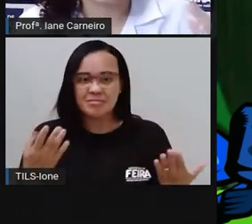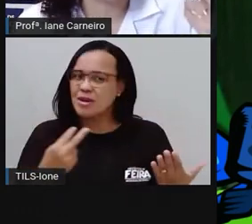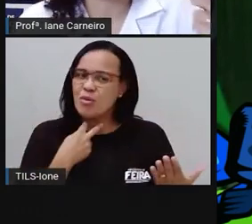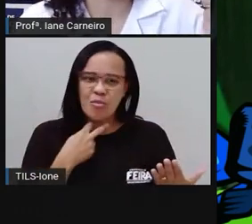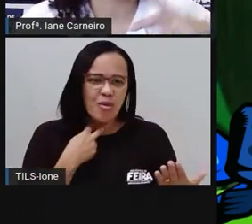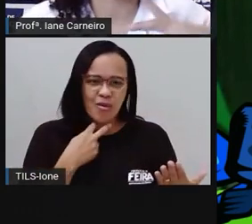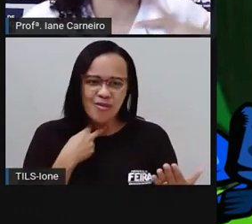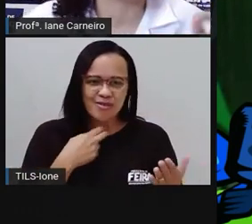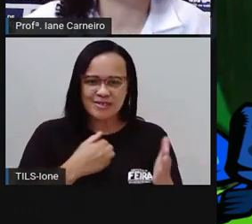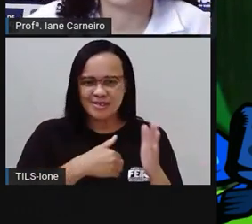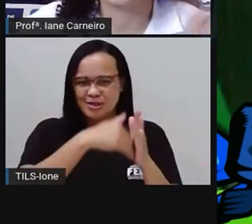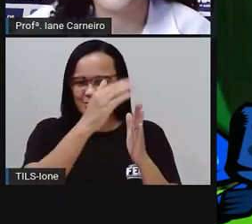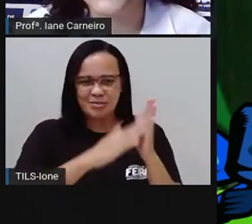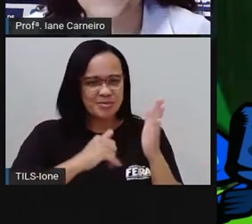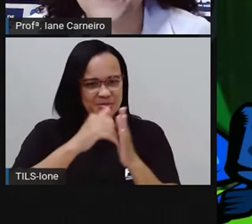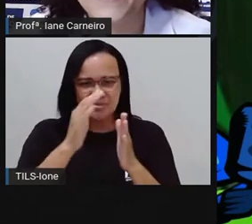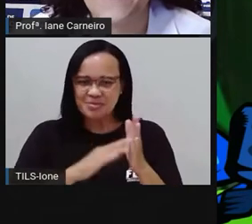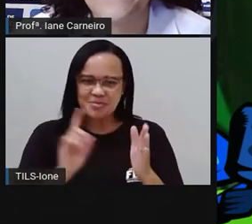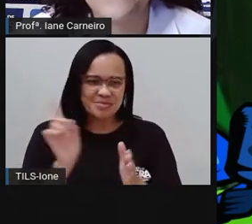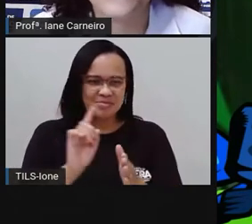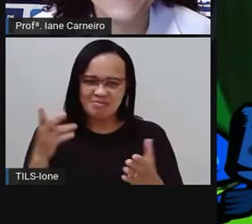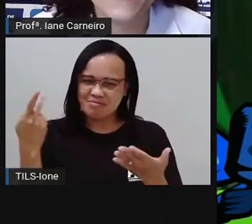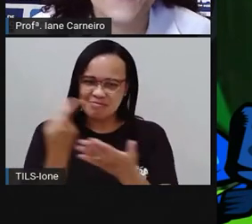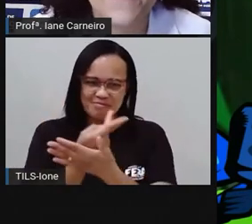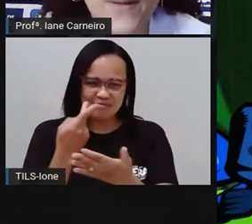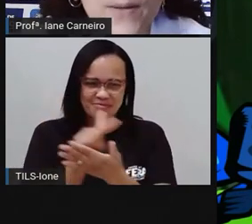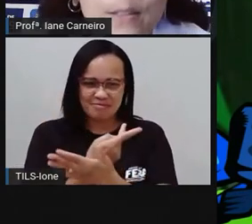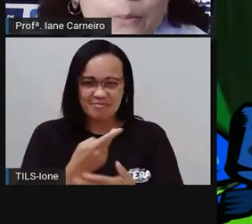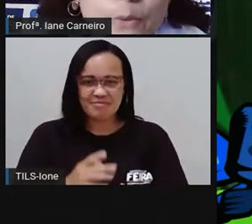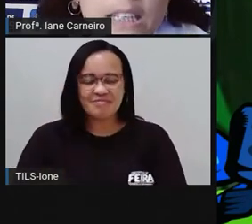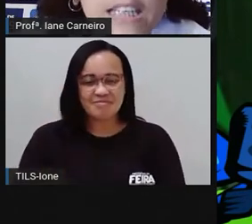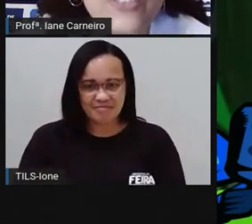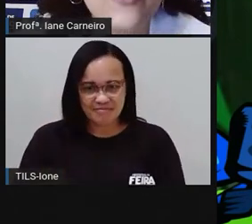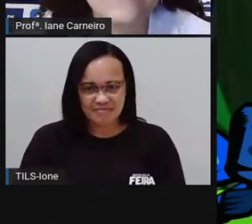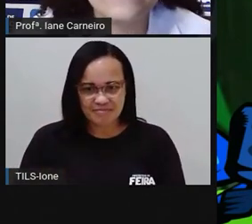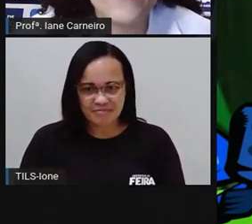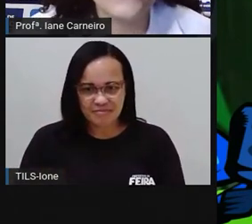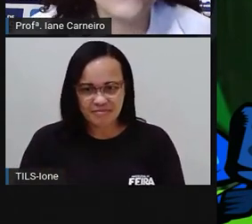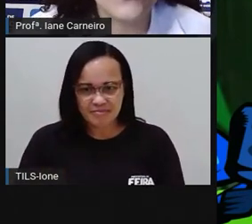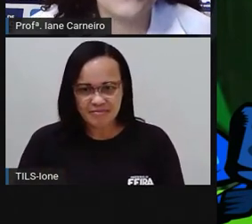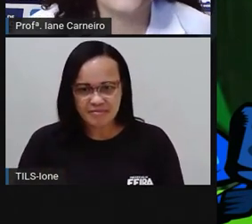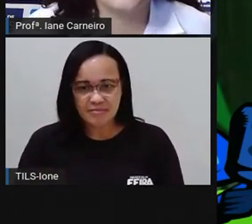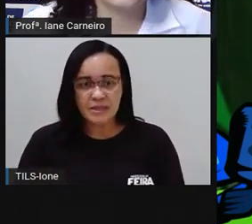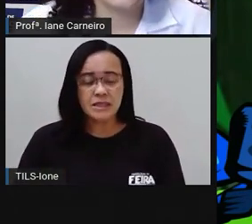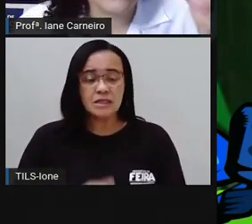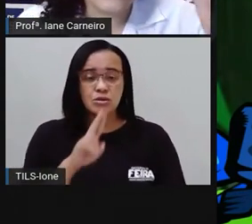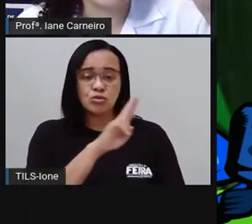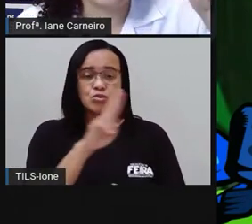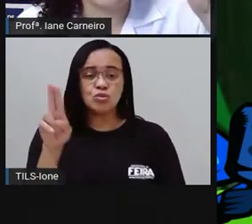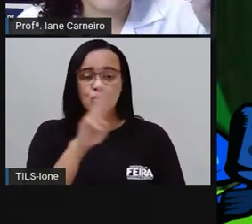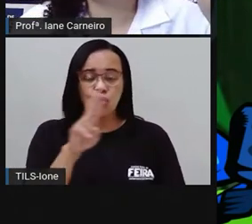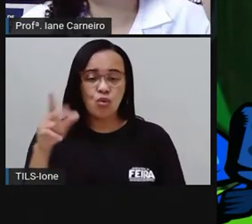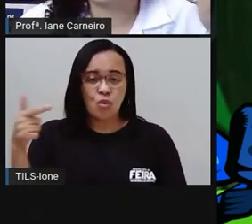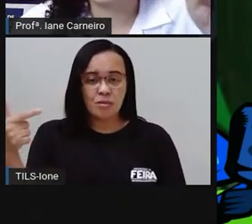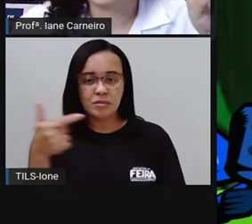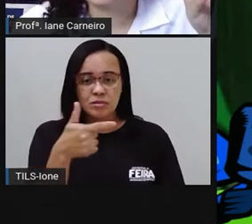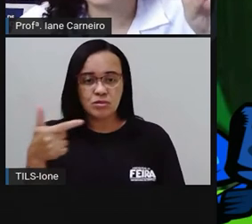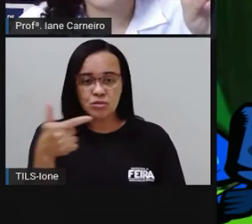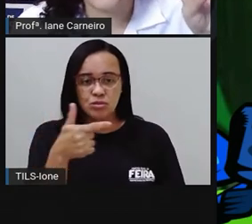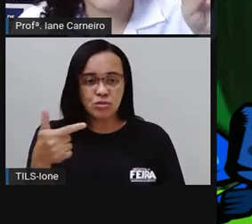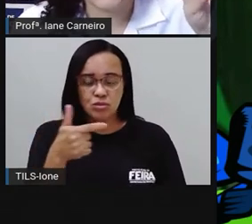da cenoura laranjinha, mas ela não foi feita para pintar. Próximo. Dizer o nome de dois meios